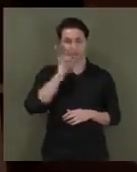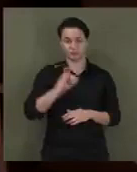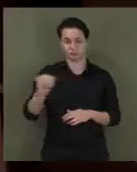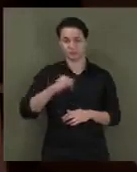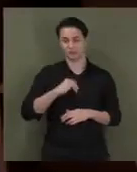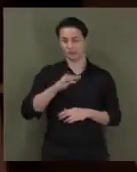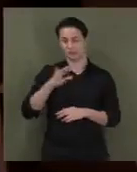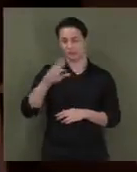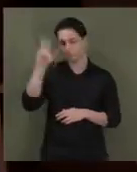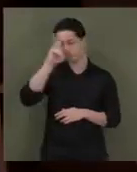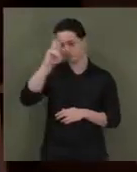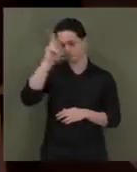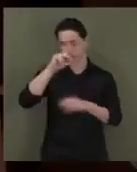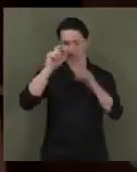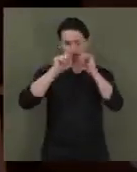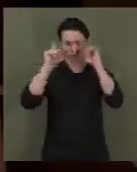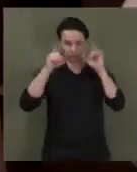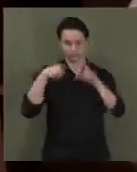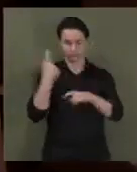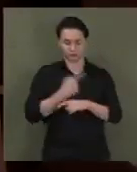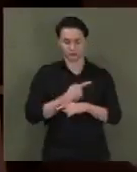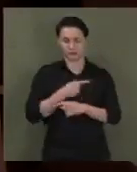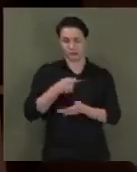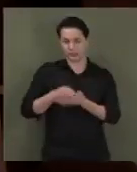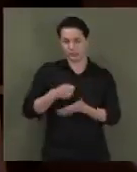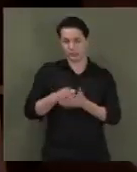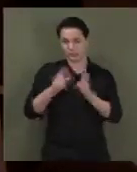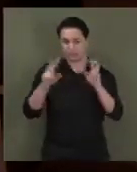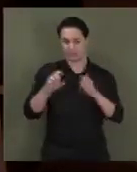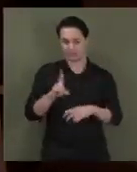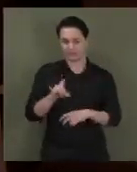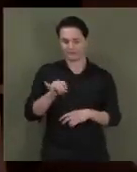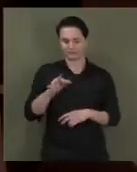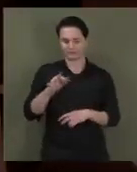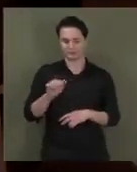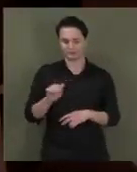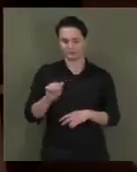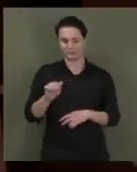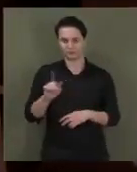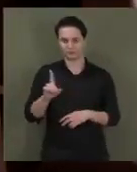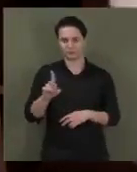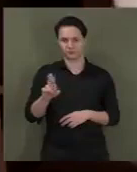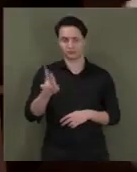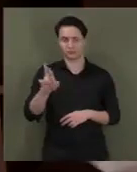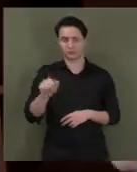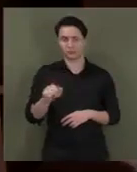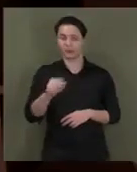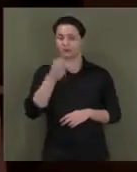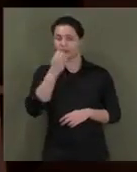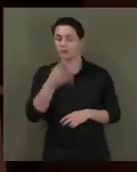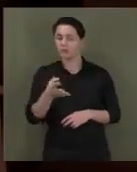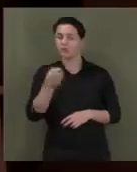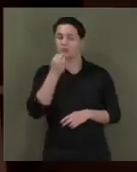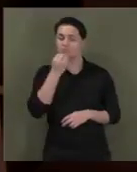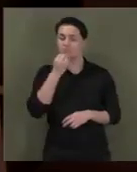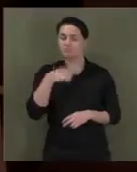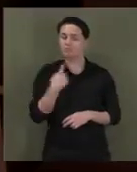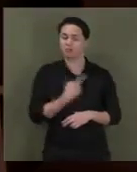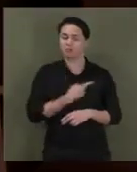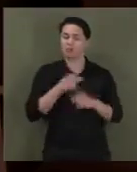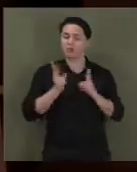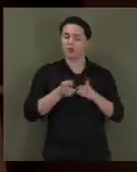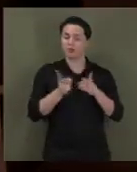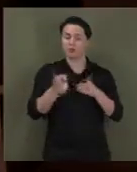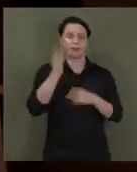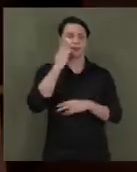das ditaduras, nada mais oportuno e necessário do que seguir